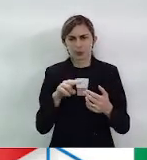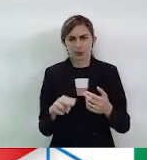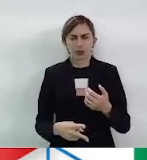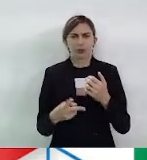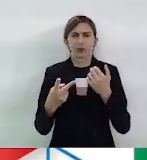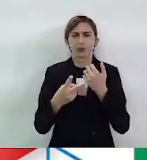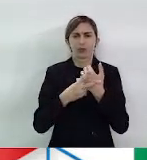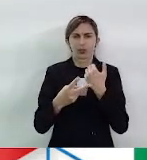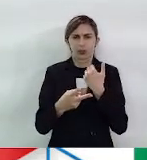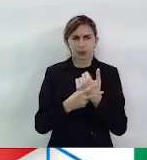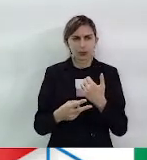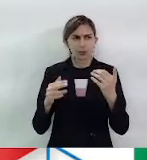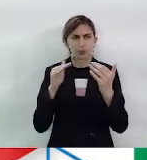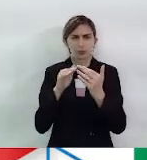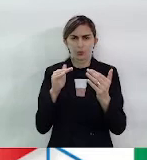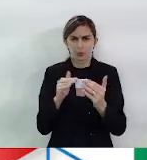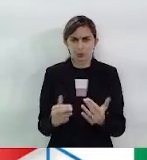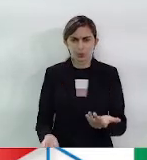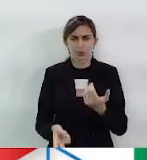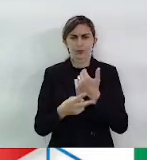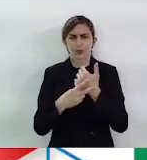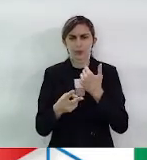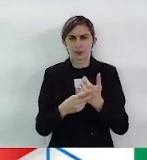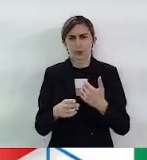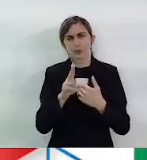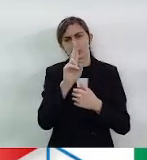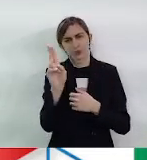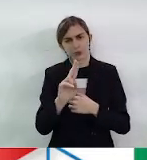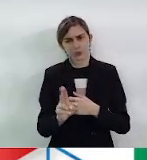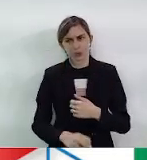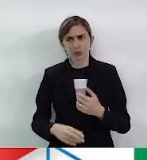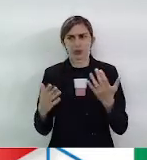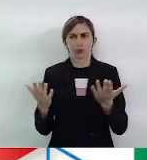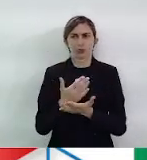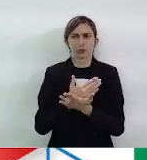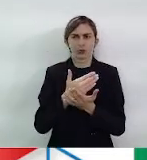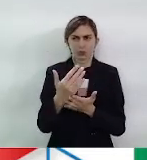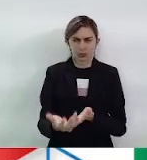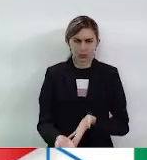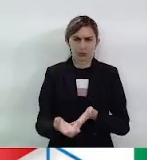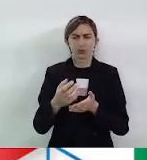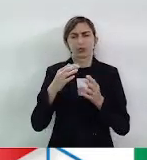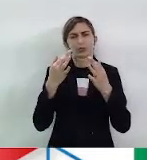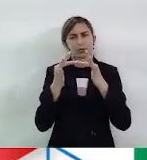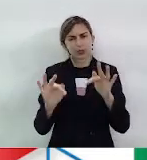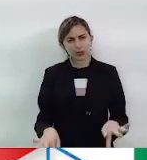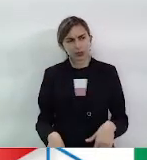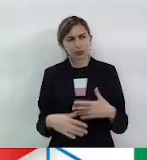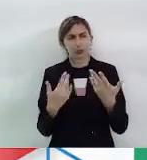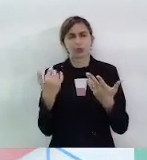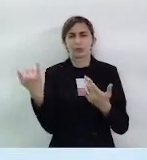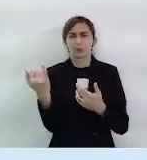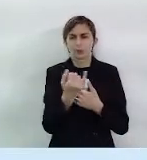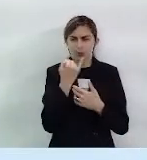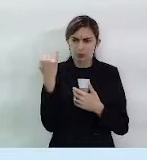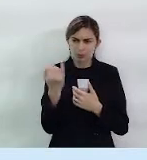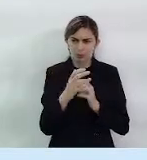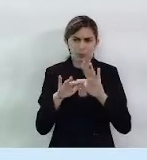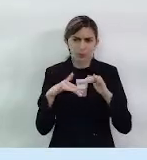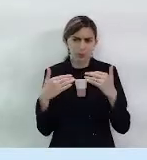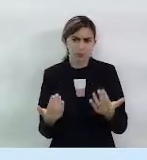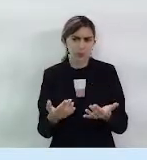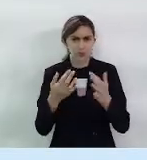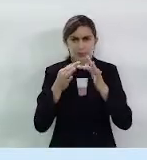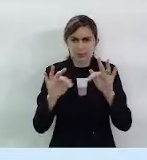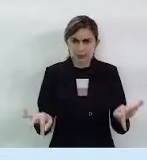e concordância nominal e verbal. Hoje eu vou fazer uma introdução, o que seria sintaxe, qual a sua importância, qual é a sintaxe